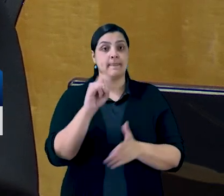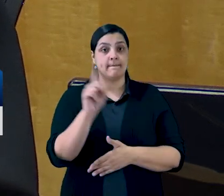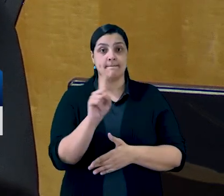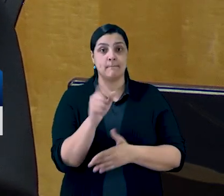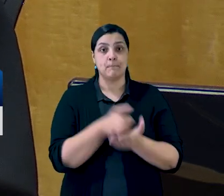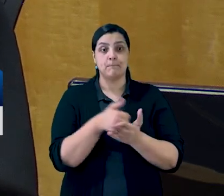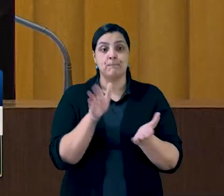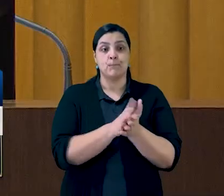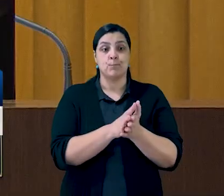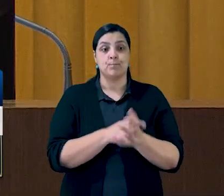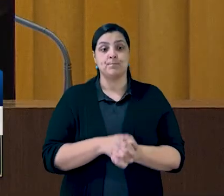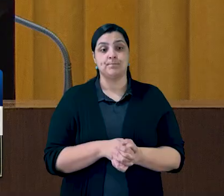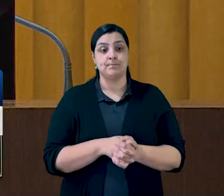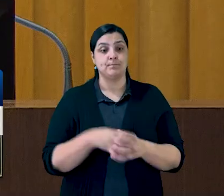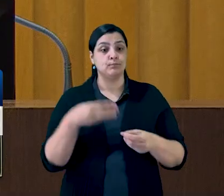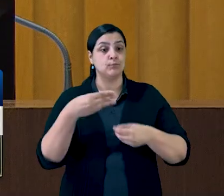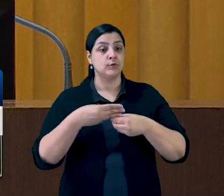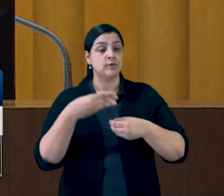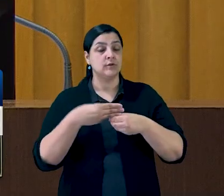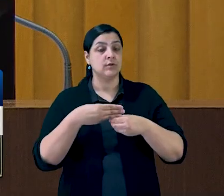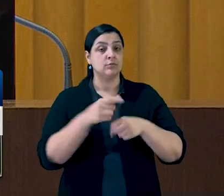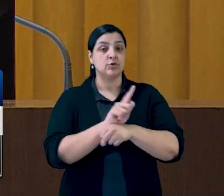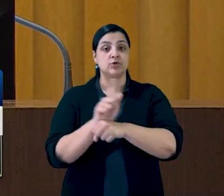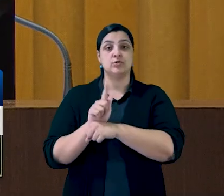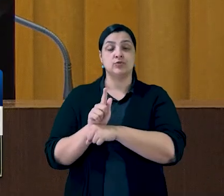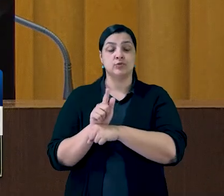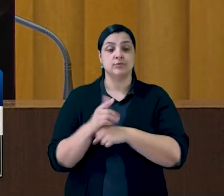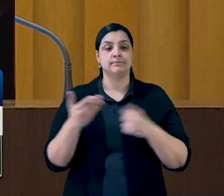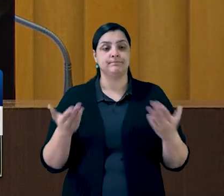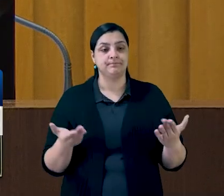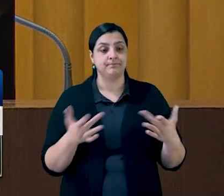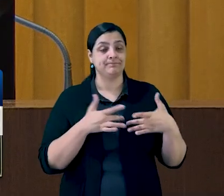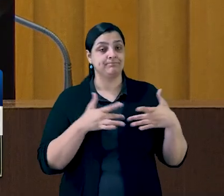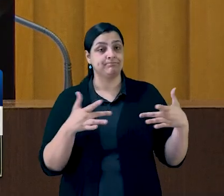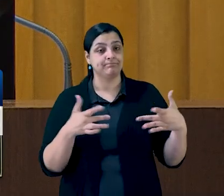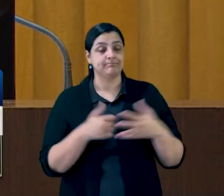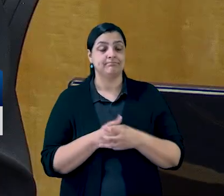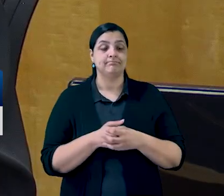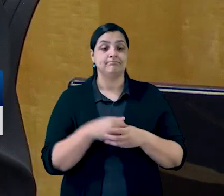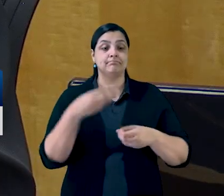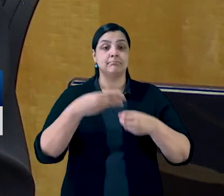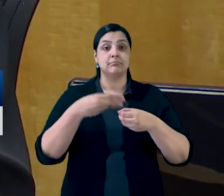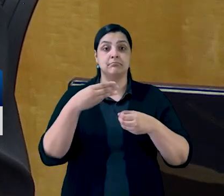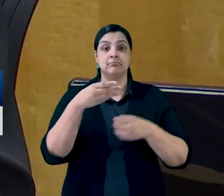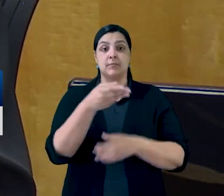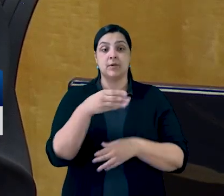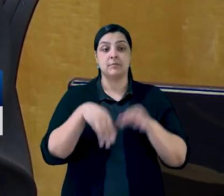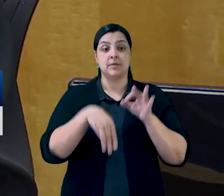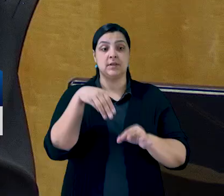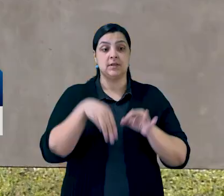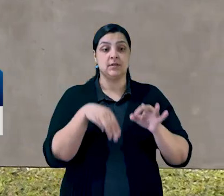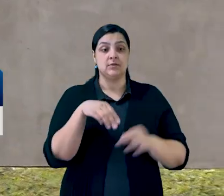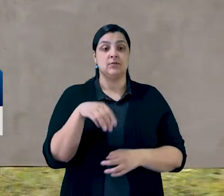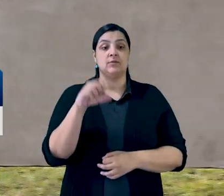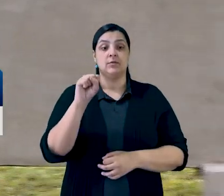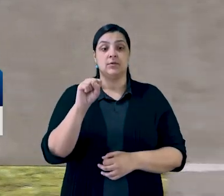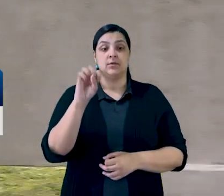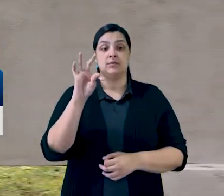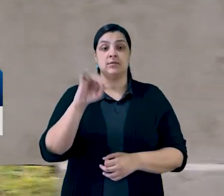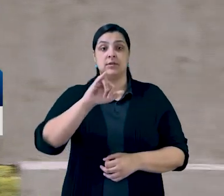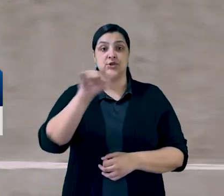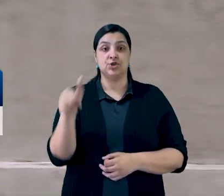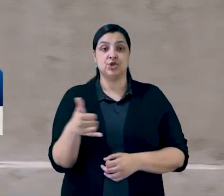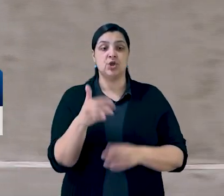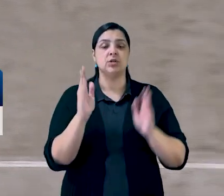pena de multa, para a cidade e para o gestor público, de forma solidária. O ministro também observou que o Superior Tribunal